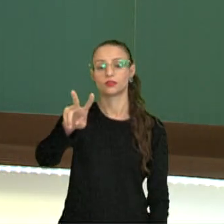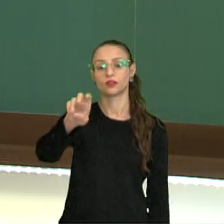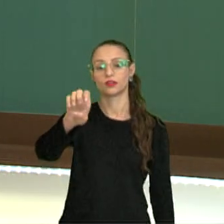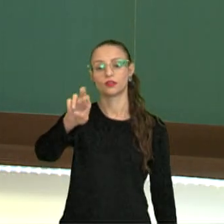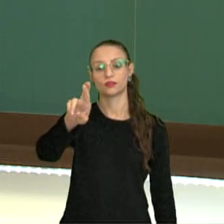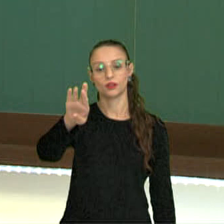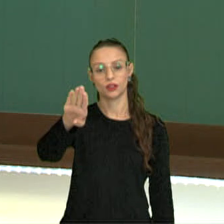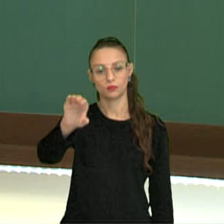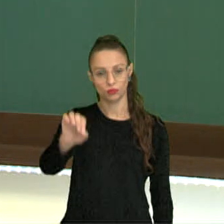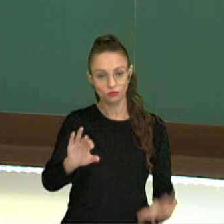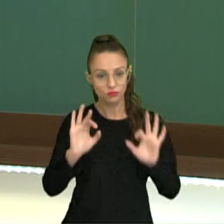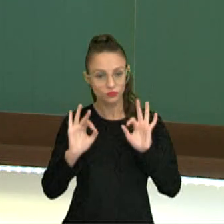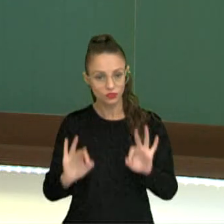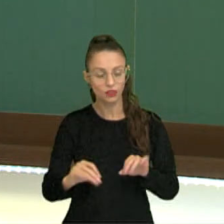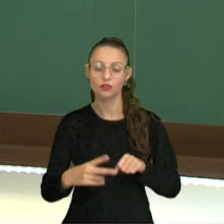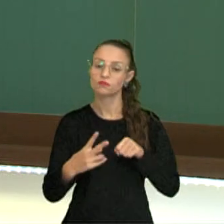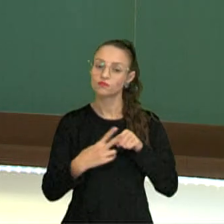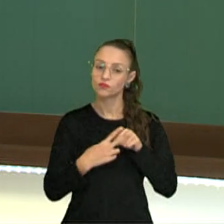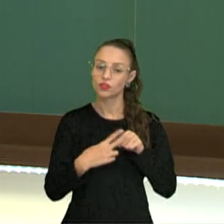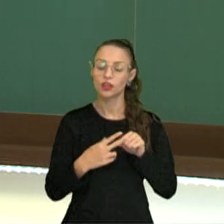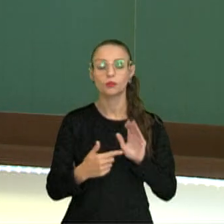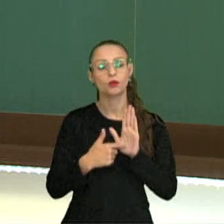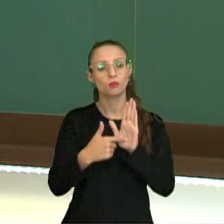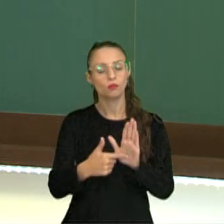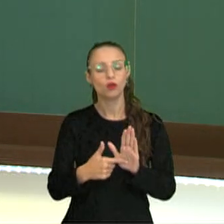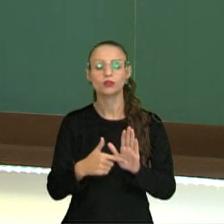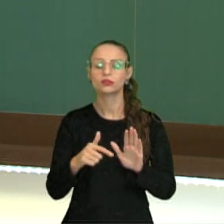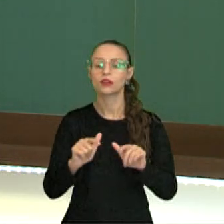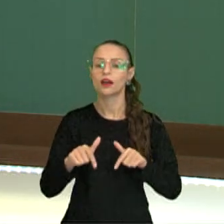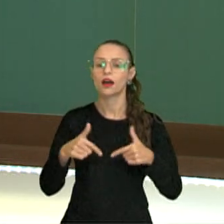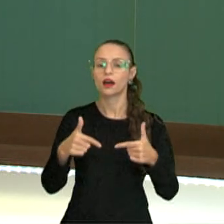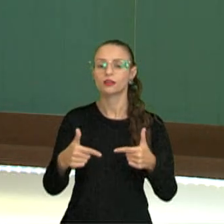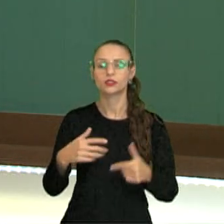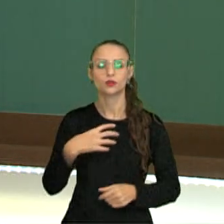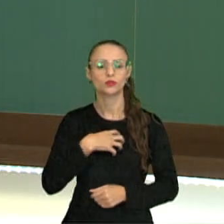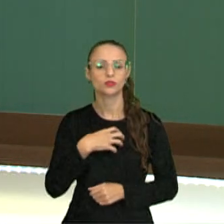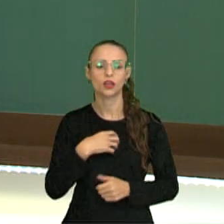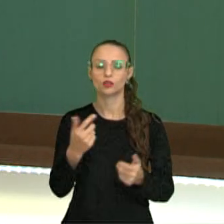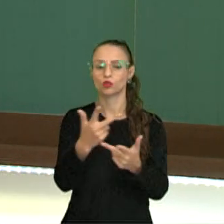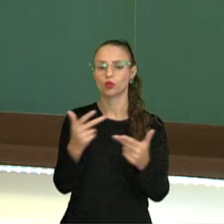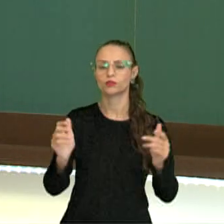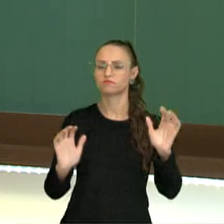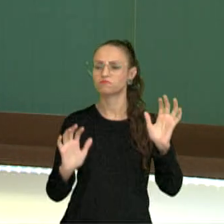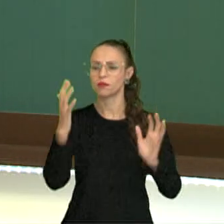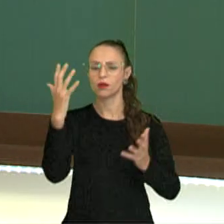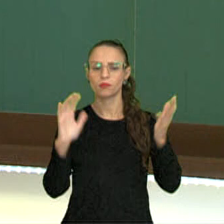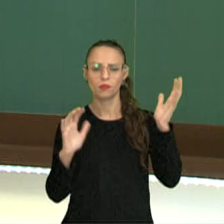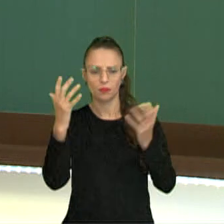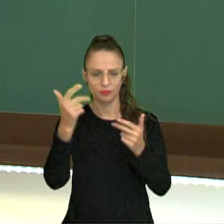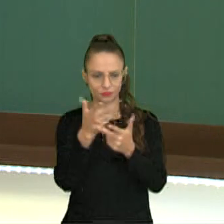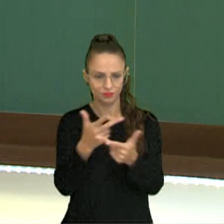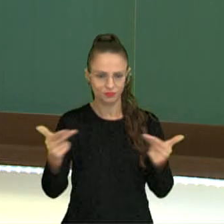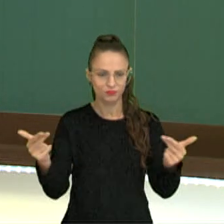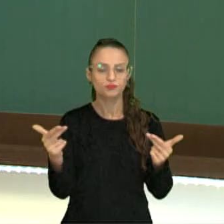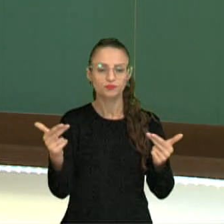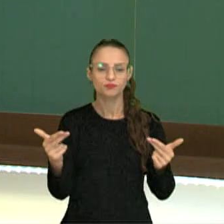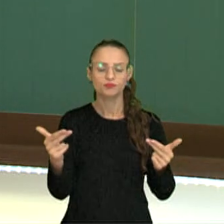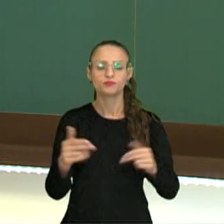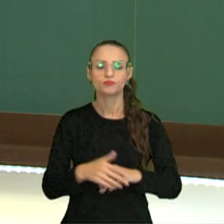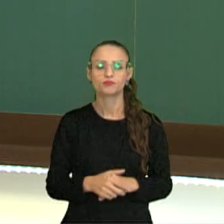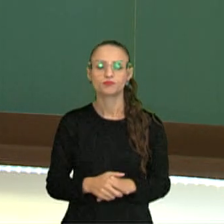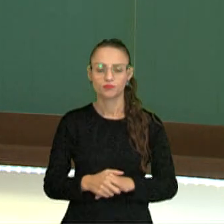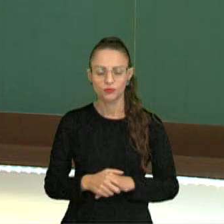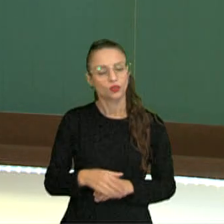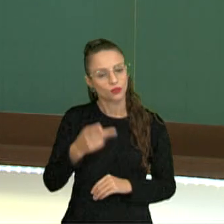certo? Elas expressam estados, coisas, ações e eventos que nós precisamos, né, dar conta